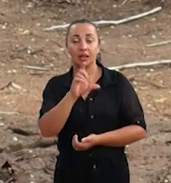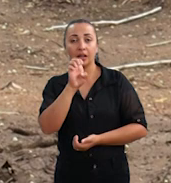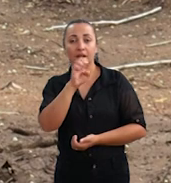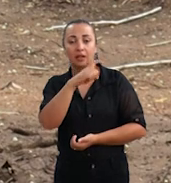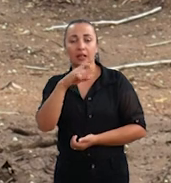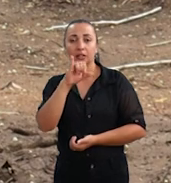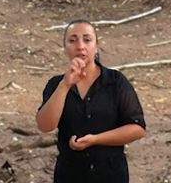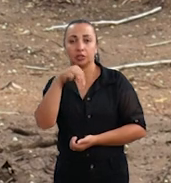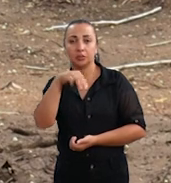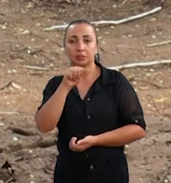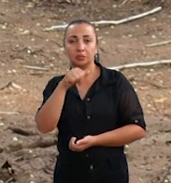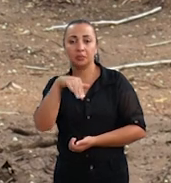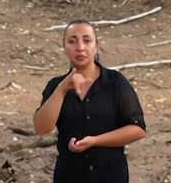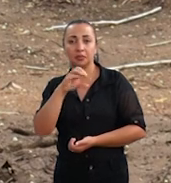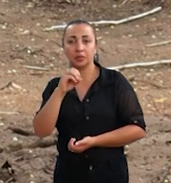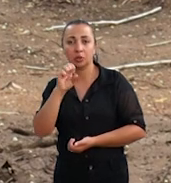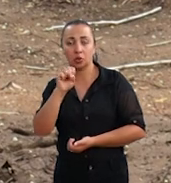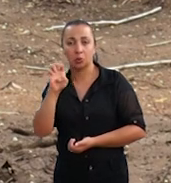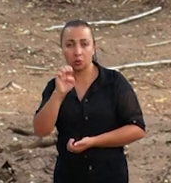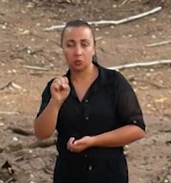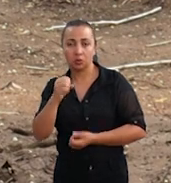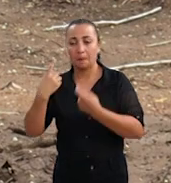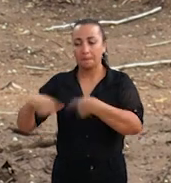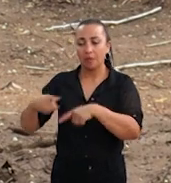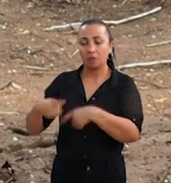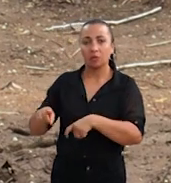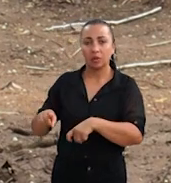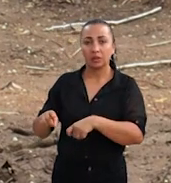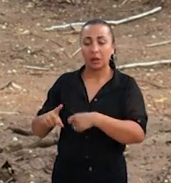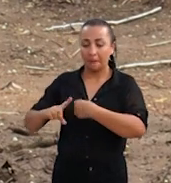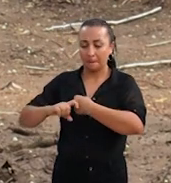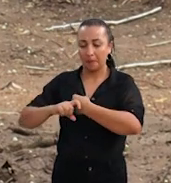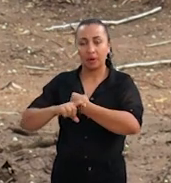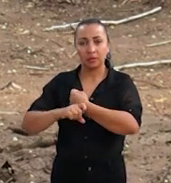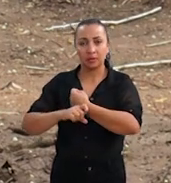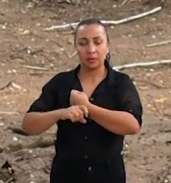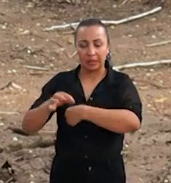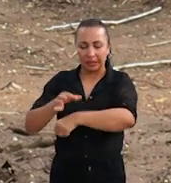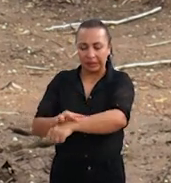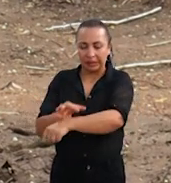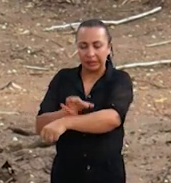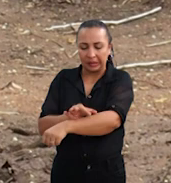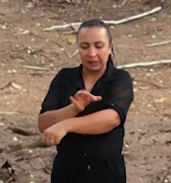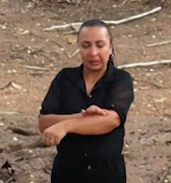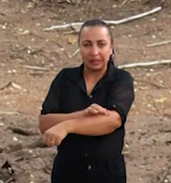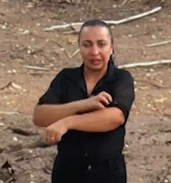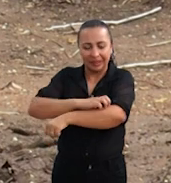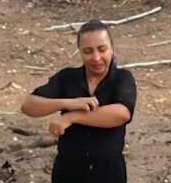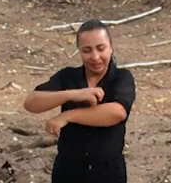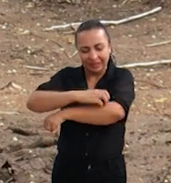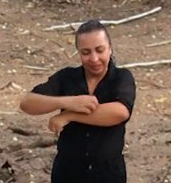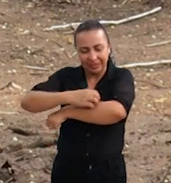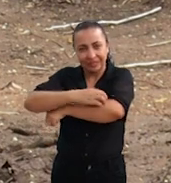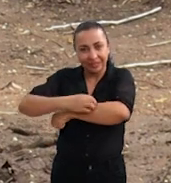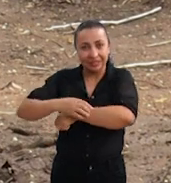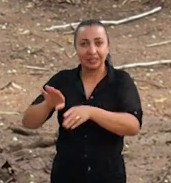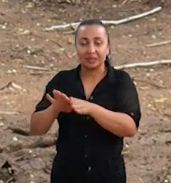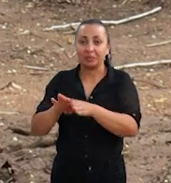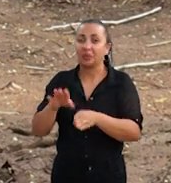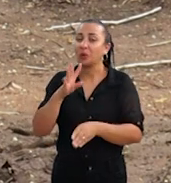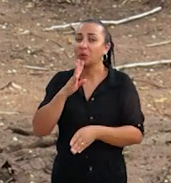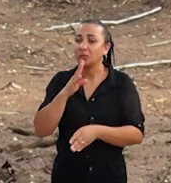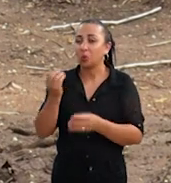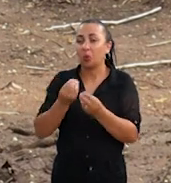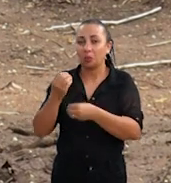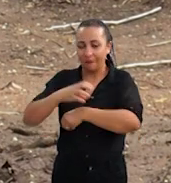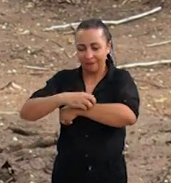A leishmaniose cutânea é uma doença infecciosa provocada por um protozoário. Causa feridas na pele e em mucosas, daí também ser conhecida